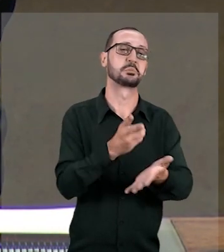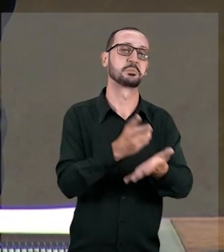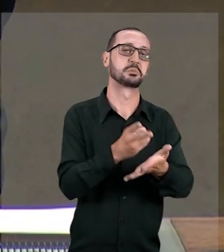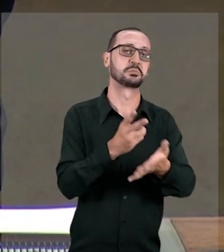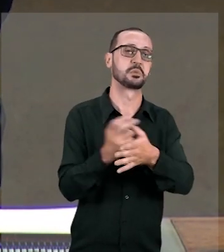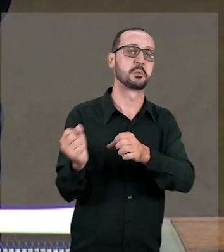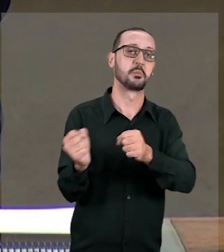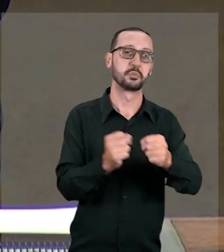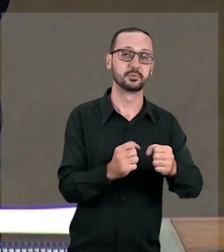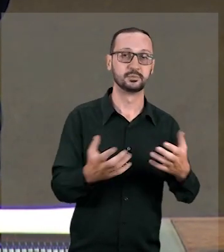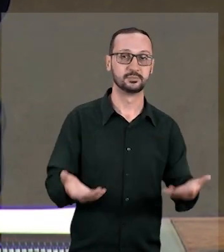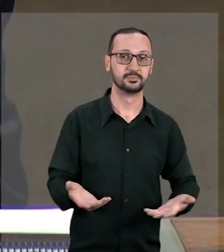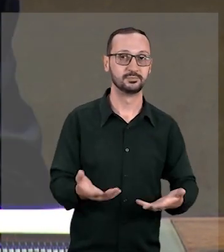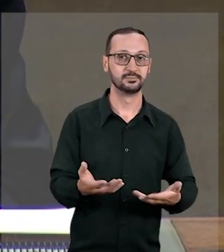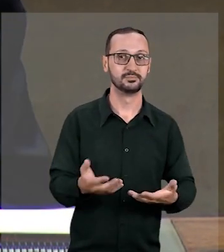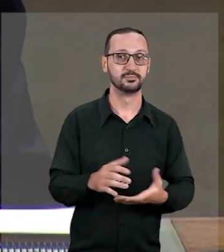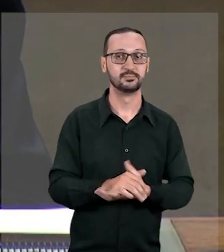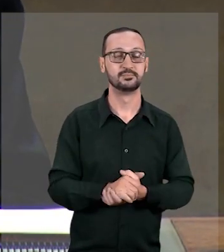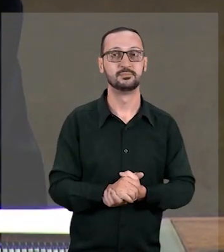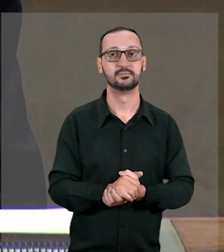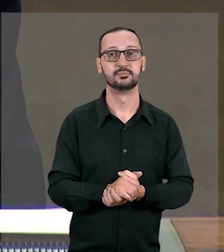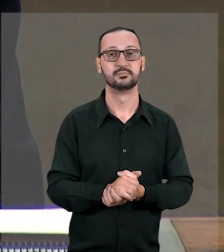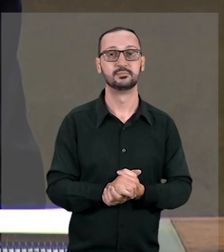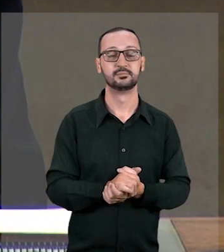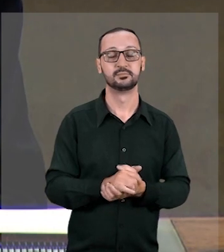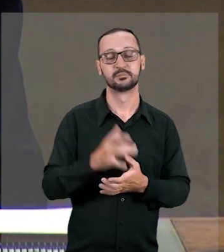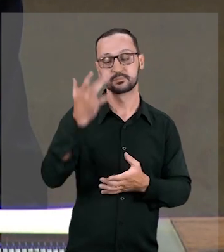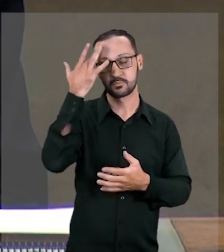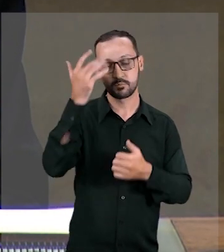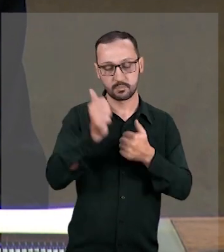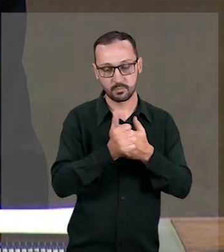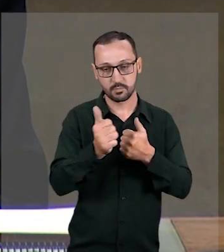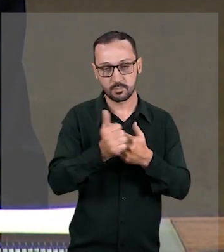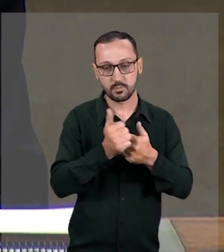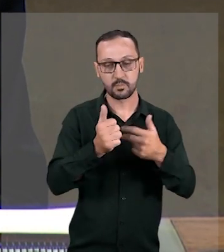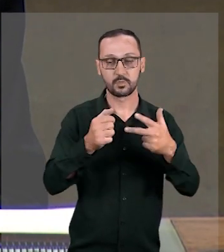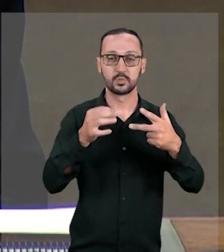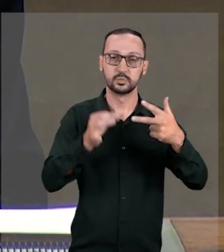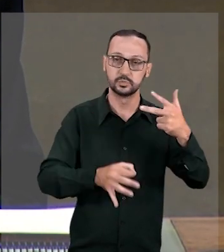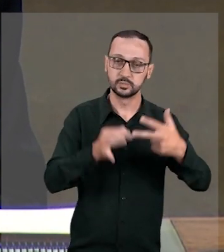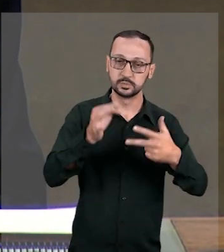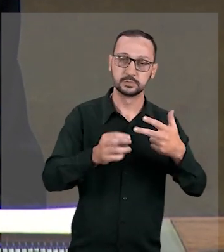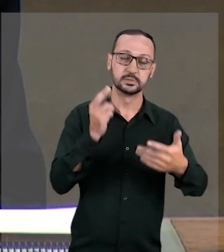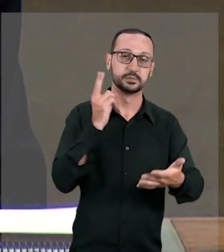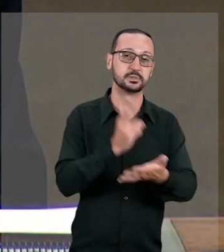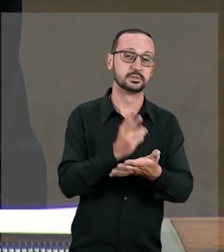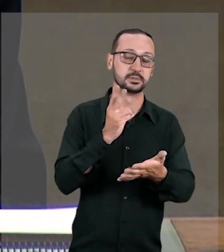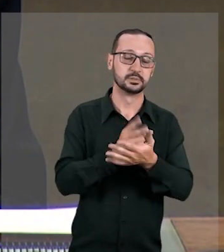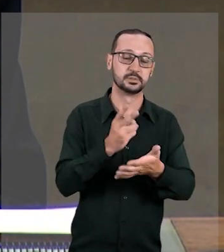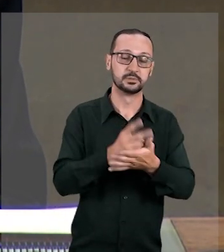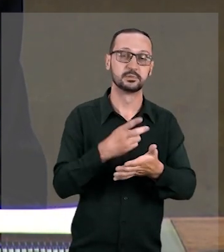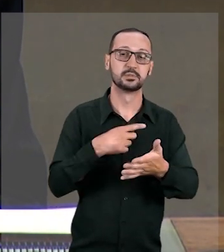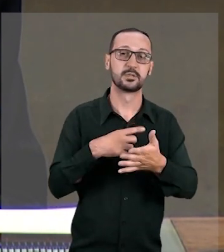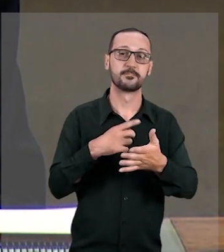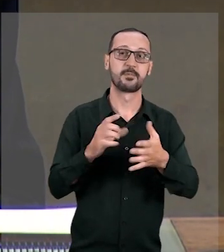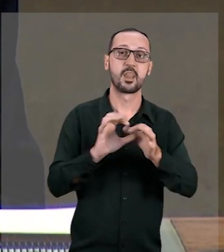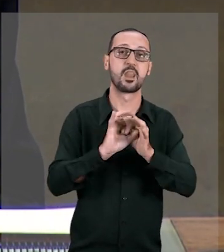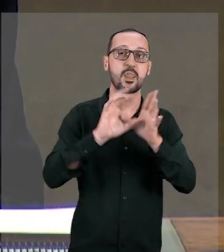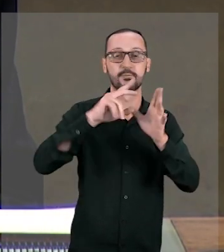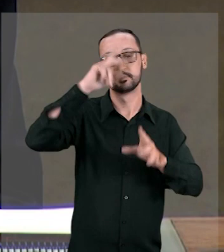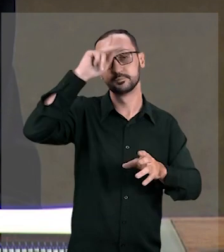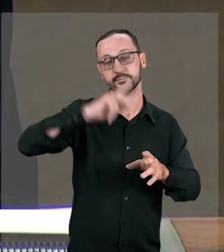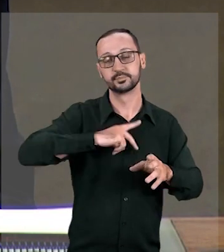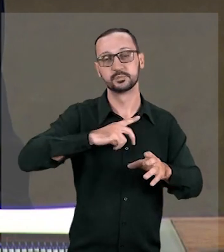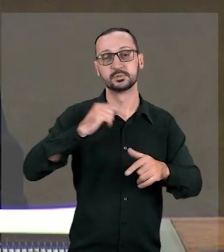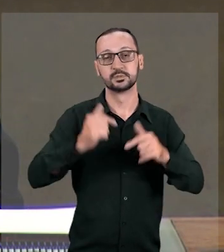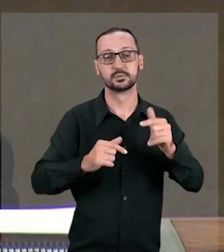mais, eu acho, Supremas Cortes e o Poder Judiciário deve ser autocontido. Decisão política